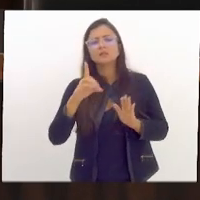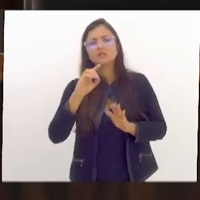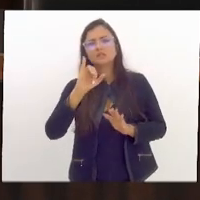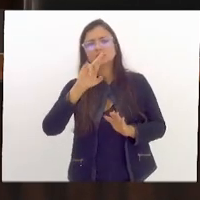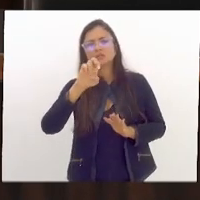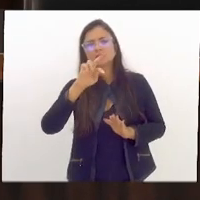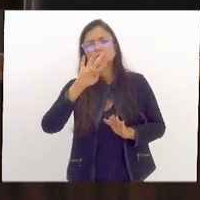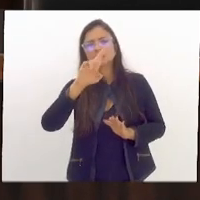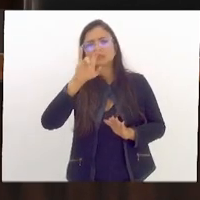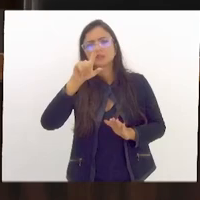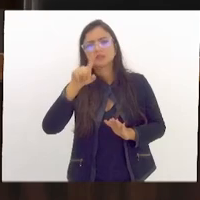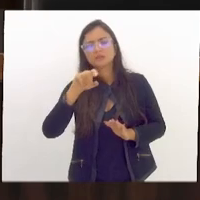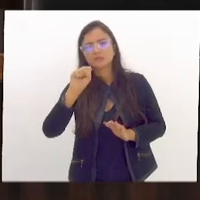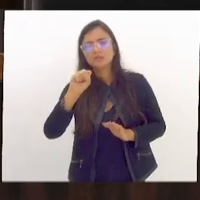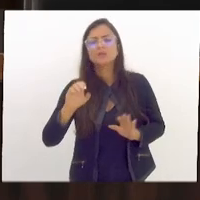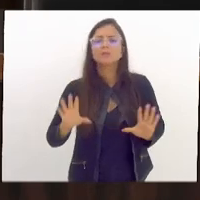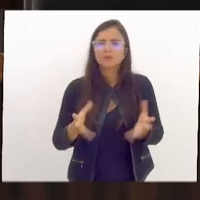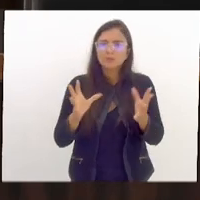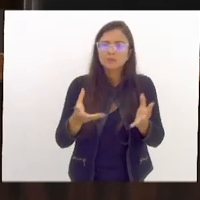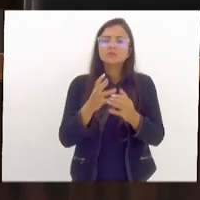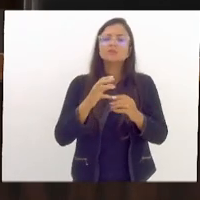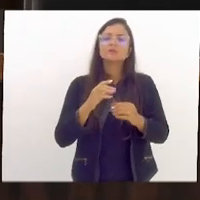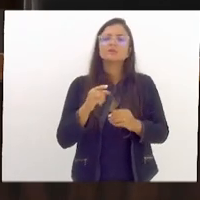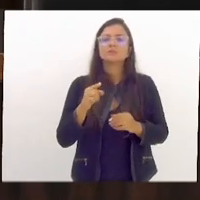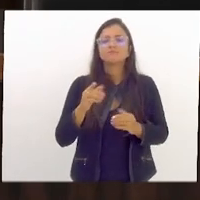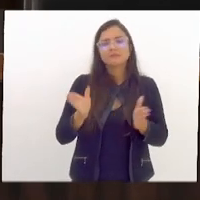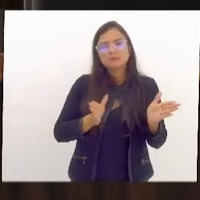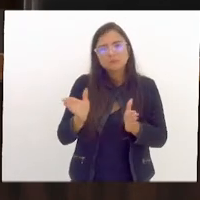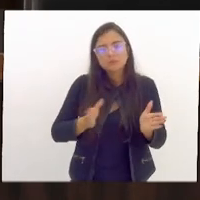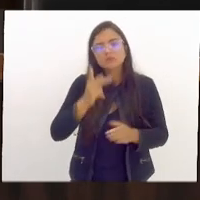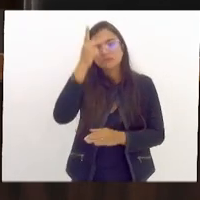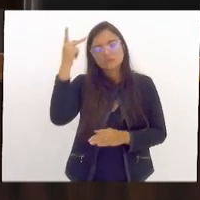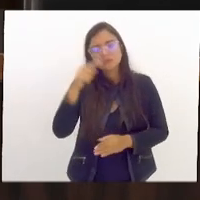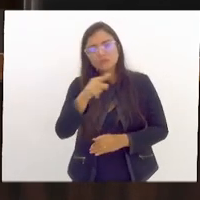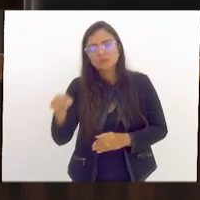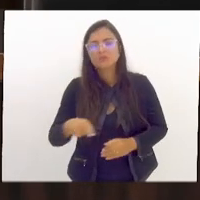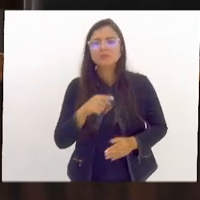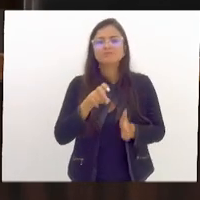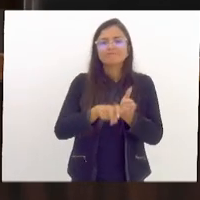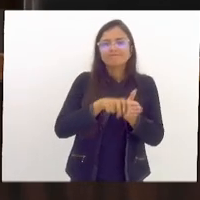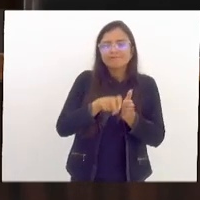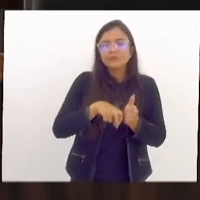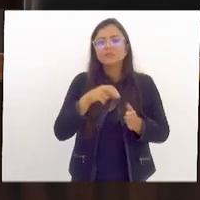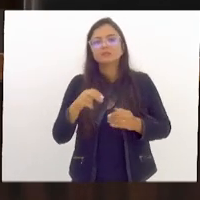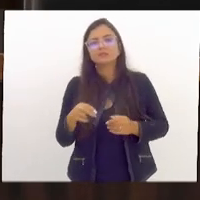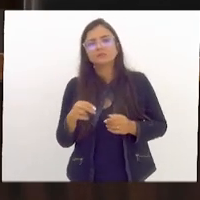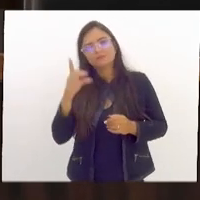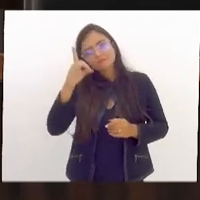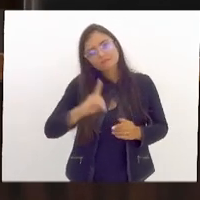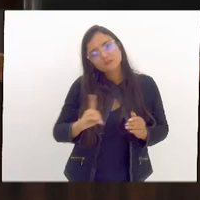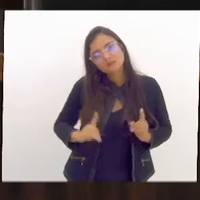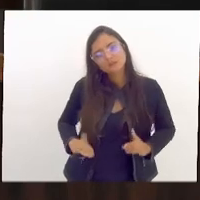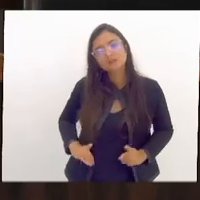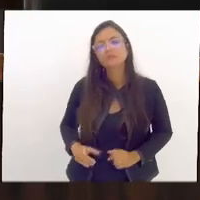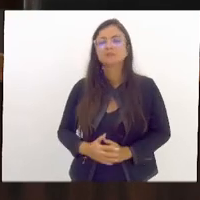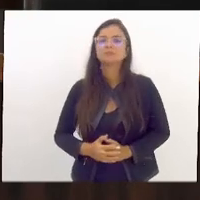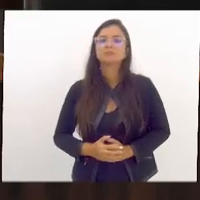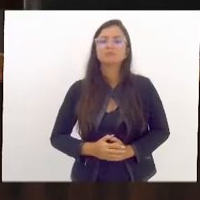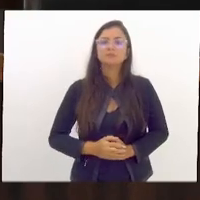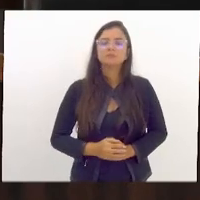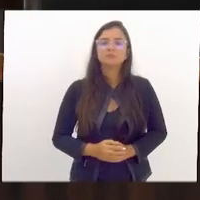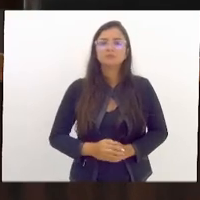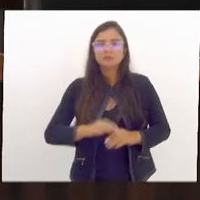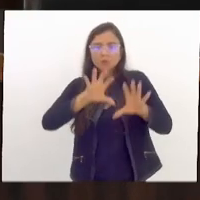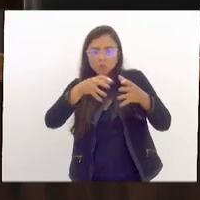Acessibilidade das Pessoas com Deficiência e Mobilidade Reduzida e das Outras Providências. Pendente de parecer das comissões Constituição e Justiça, Pessoa com